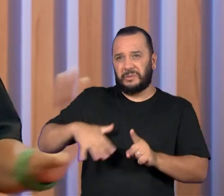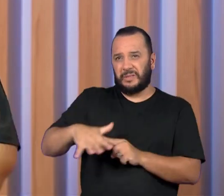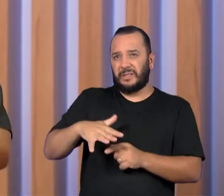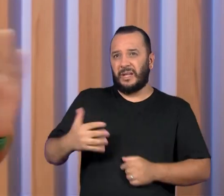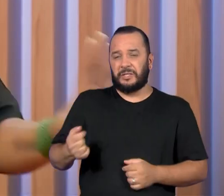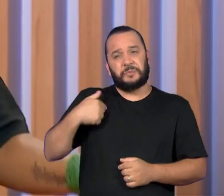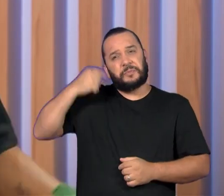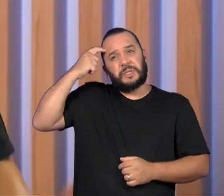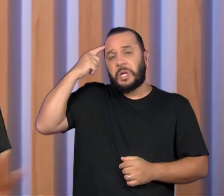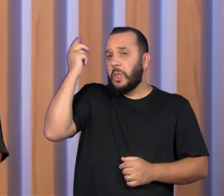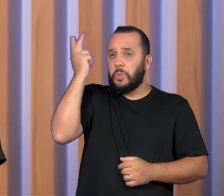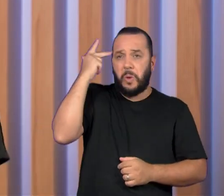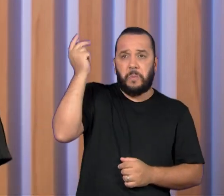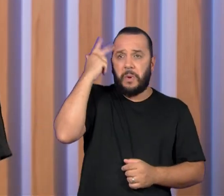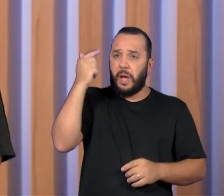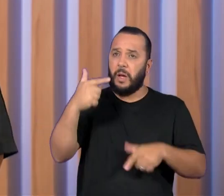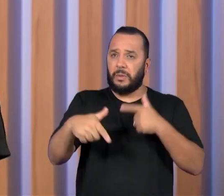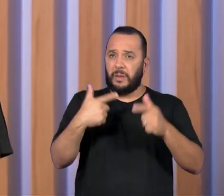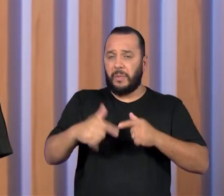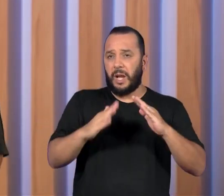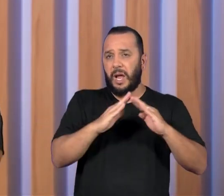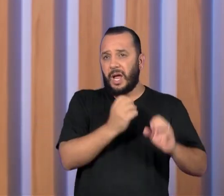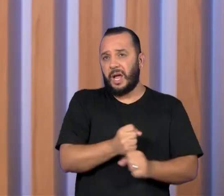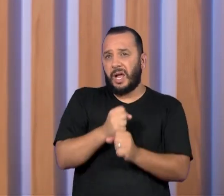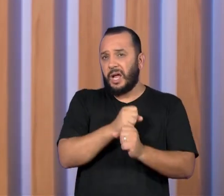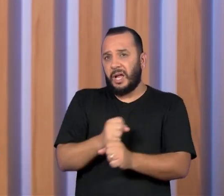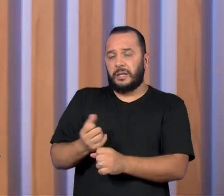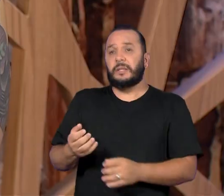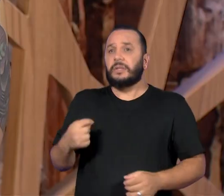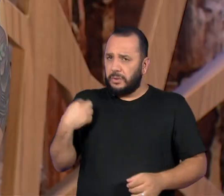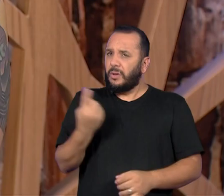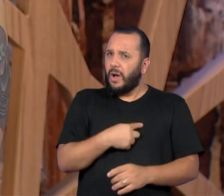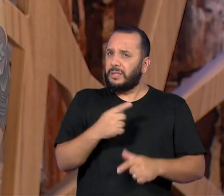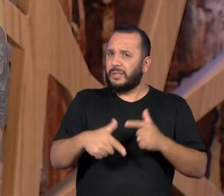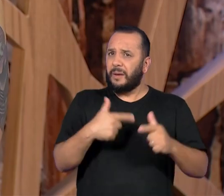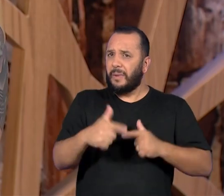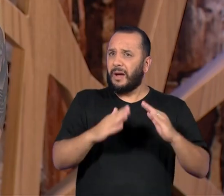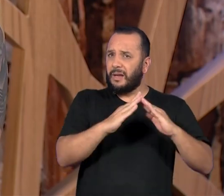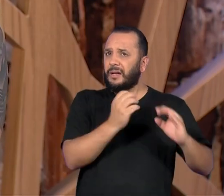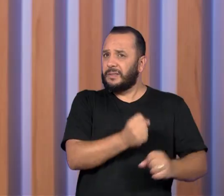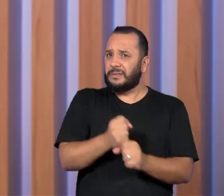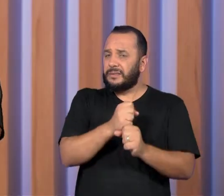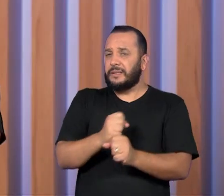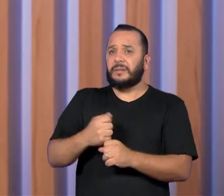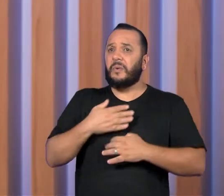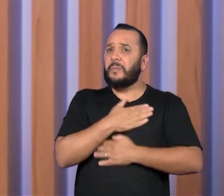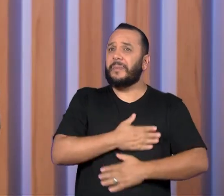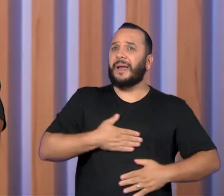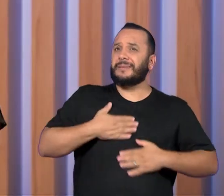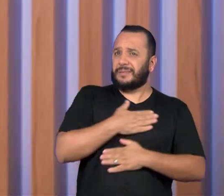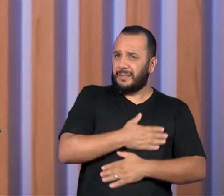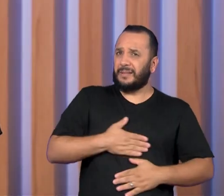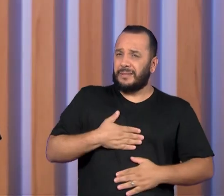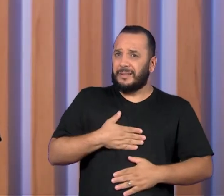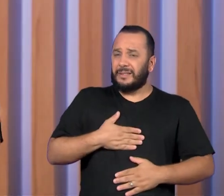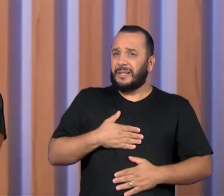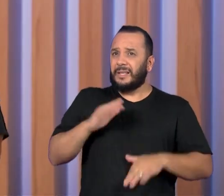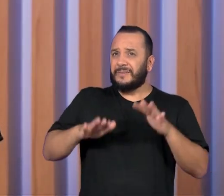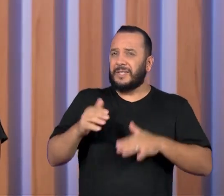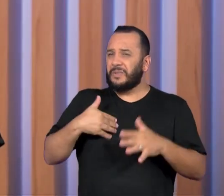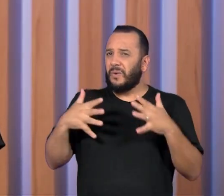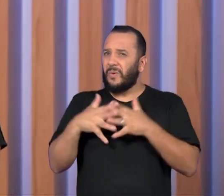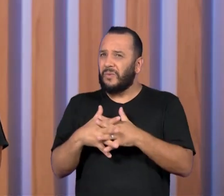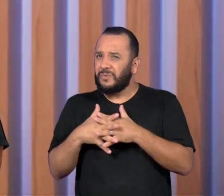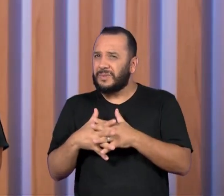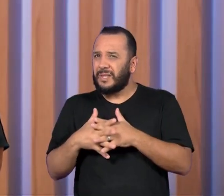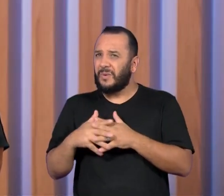achando que é normal, vai normalizando, e a gente faz isso com muito prazer. Por isso que a gente acaba, às vezes, confundindo se a gente é da família ou se não é, pelo